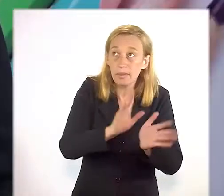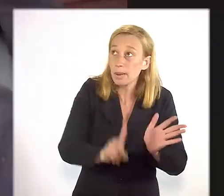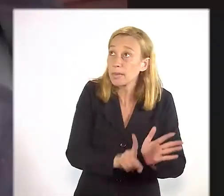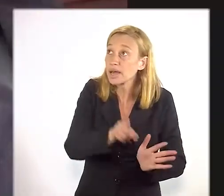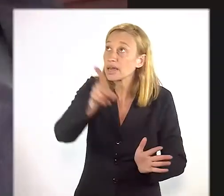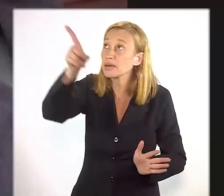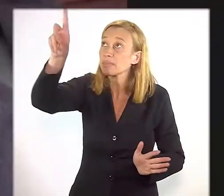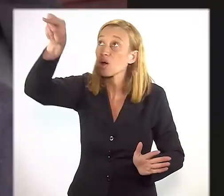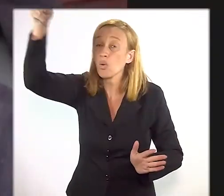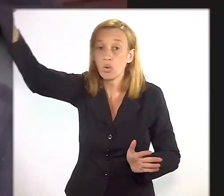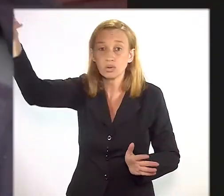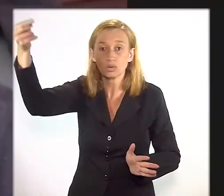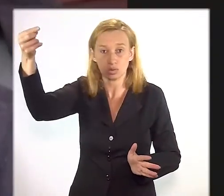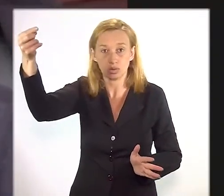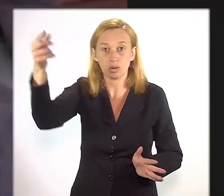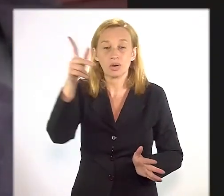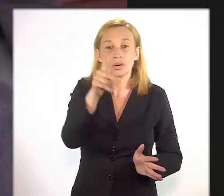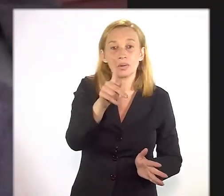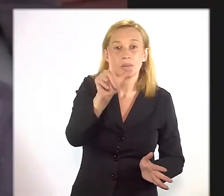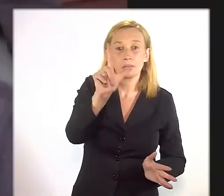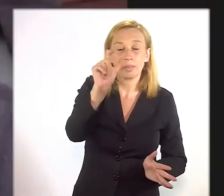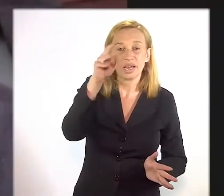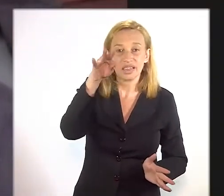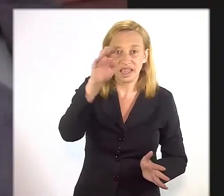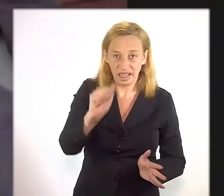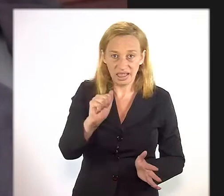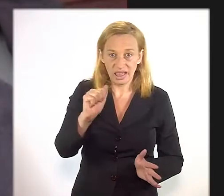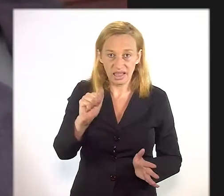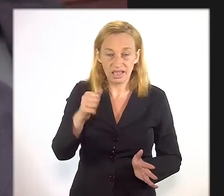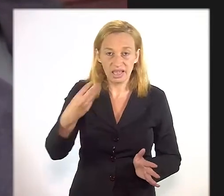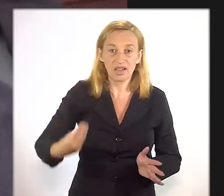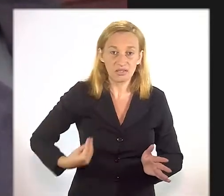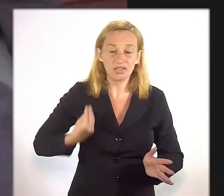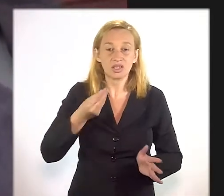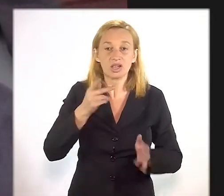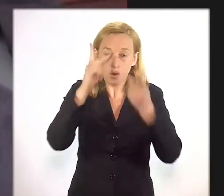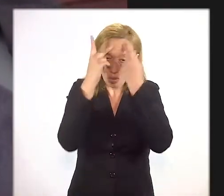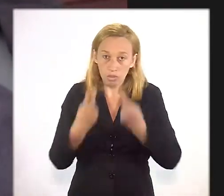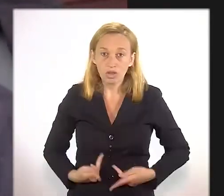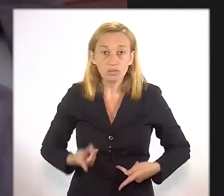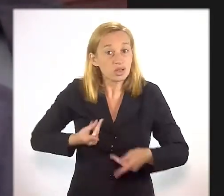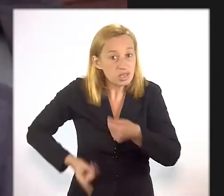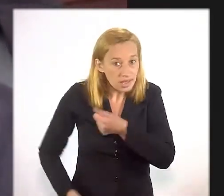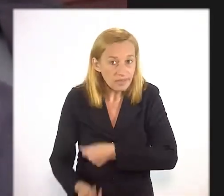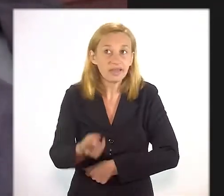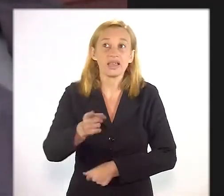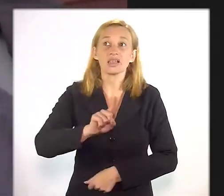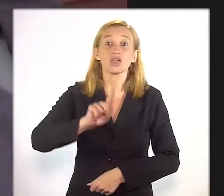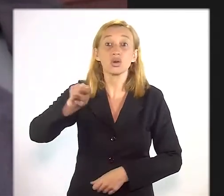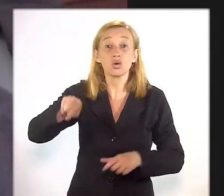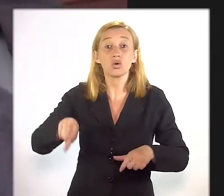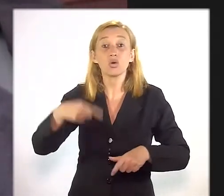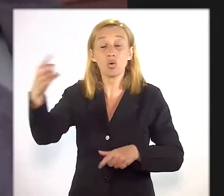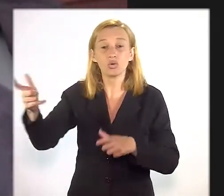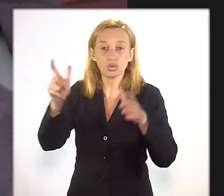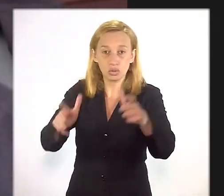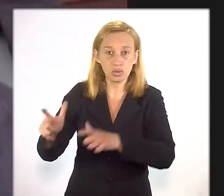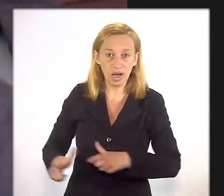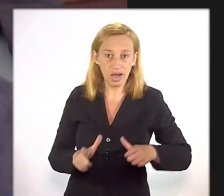destruída, o buraco de ozono está aí, o degelo está a acontecer e a vida humana pode desaparecer na Terra. Ela interessou-se aos 9